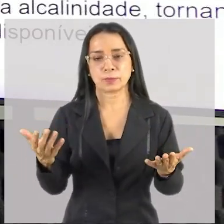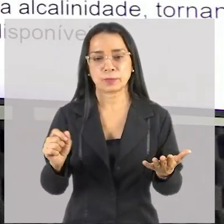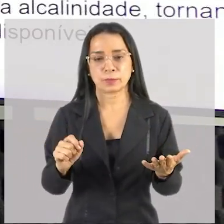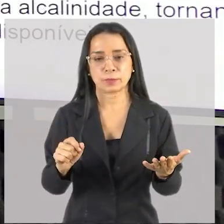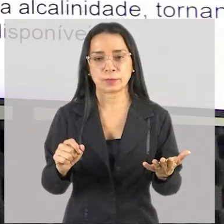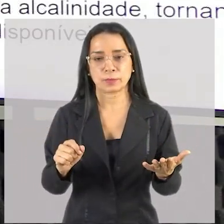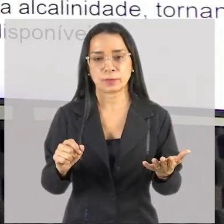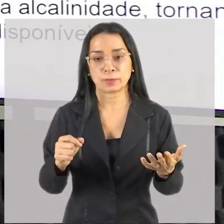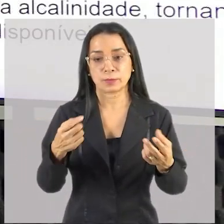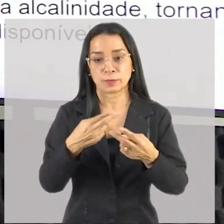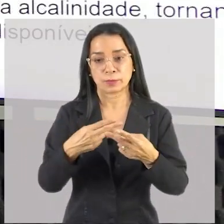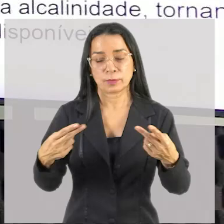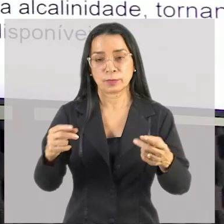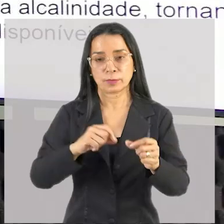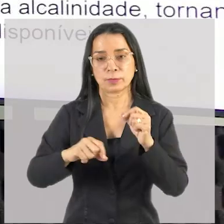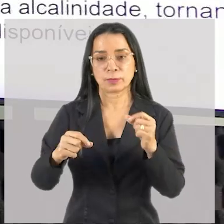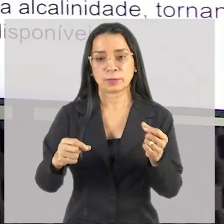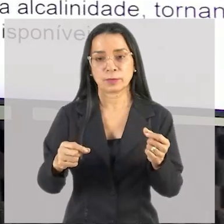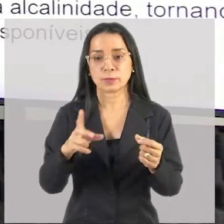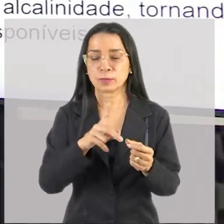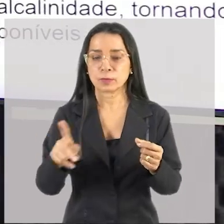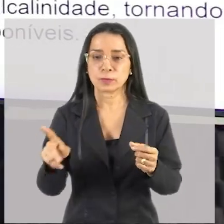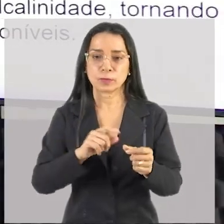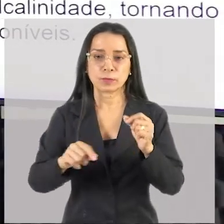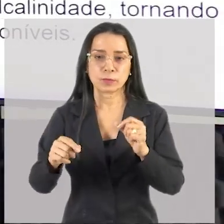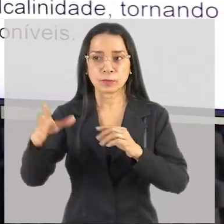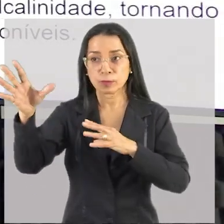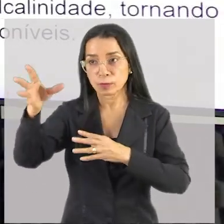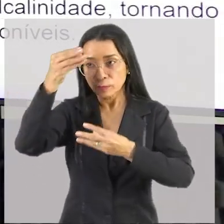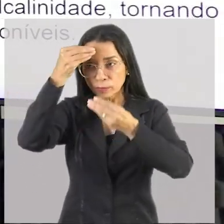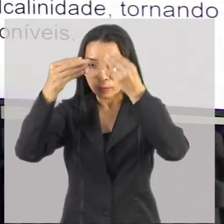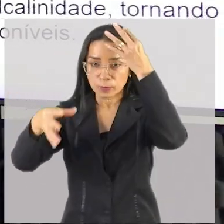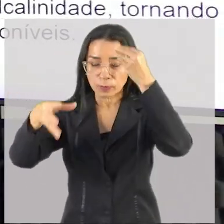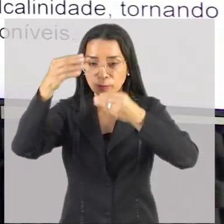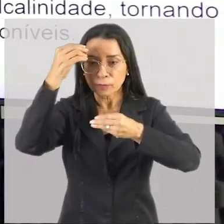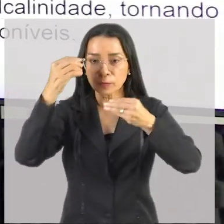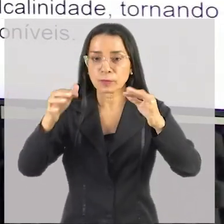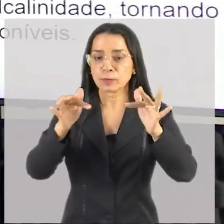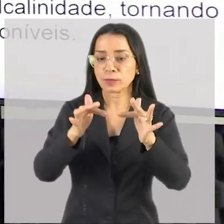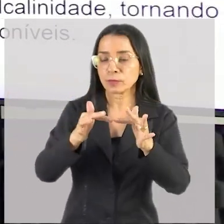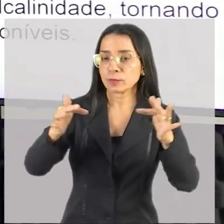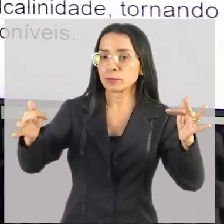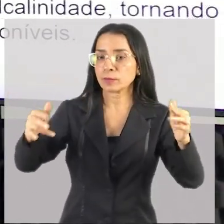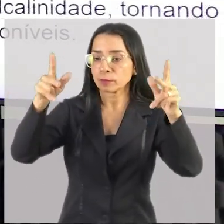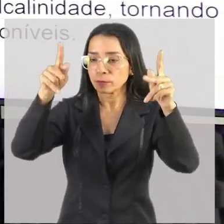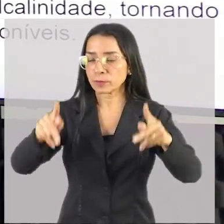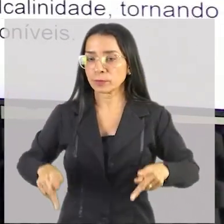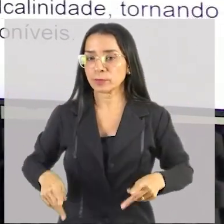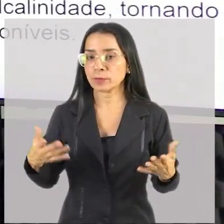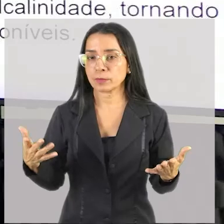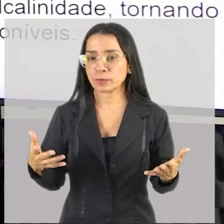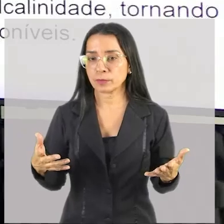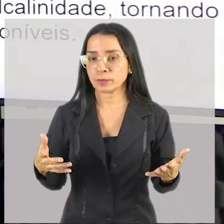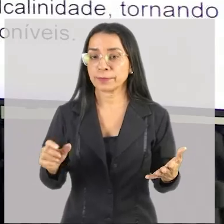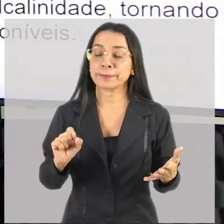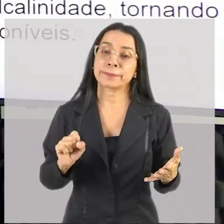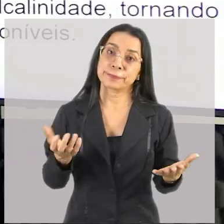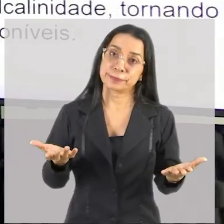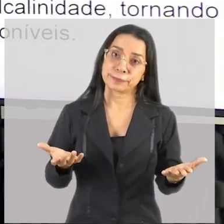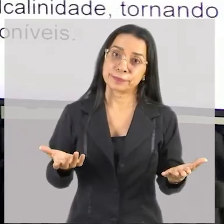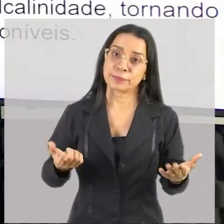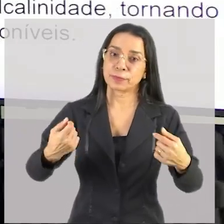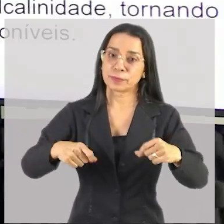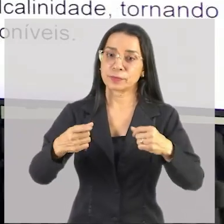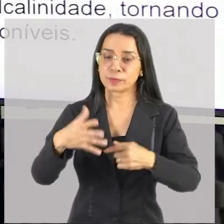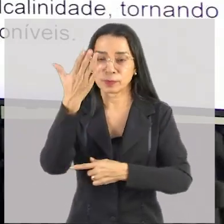elementos se encontram na tabela. Daniel, tu está dizendo que é para mim decorar a tabela periódica? Olha, eu estou dizendo que tu precisa saber onde os elementos se encontram